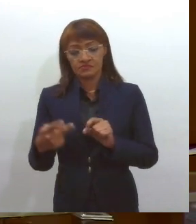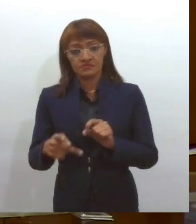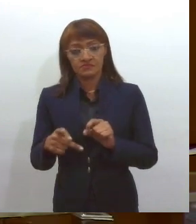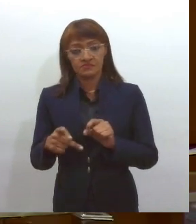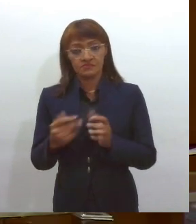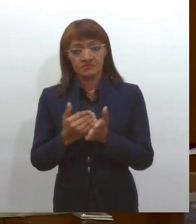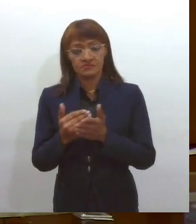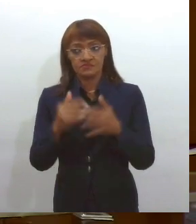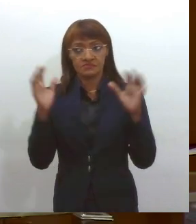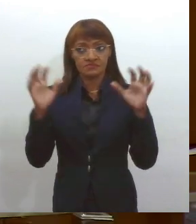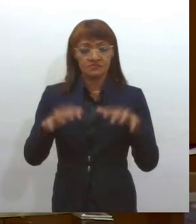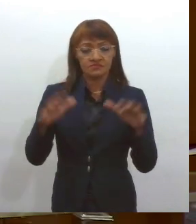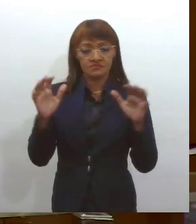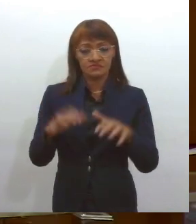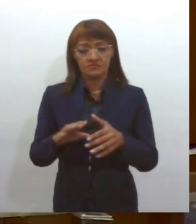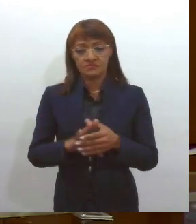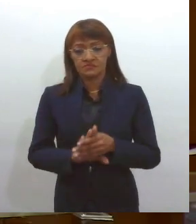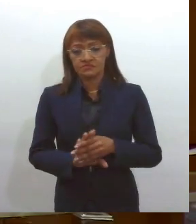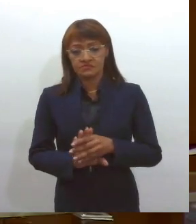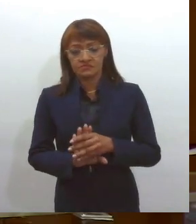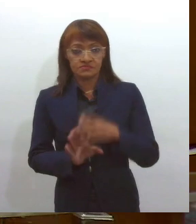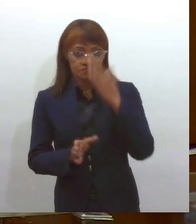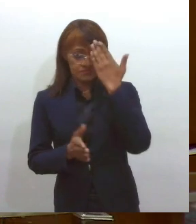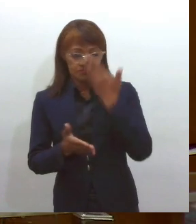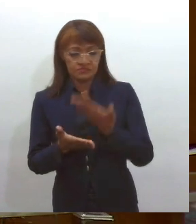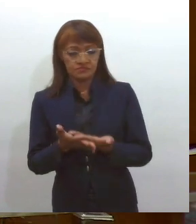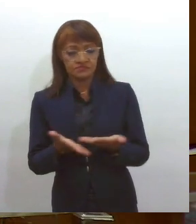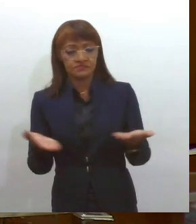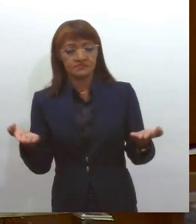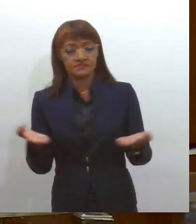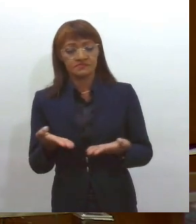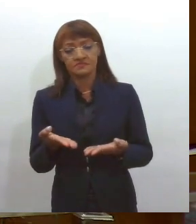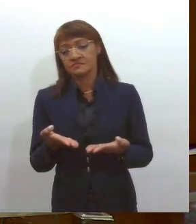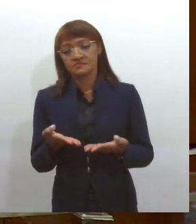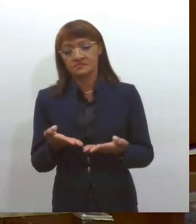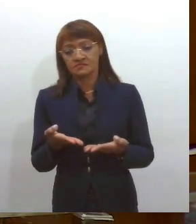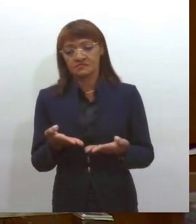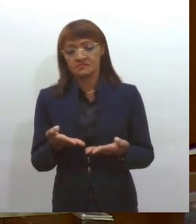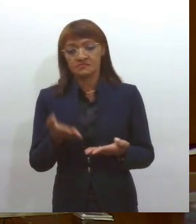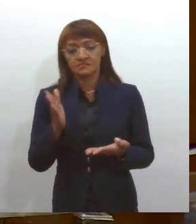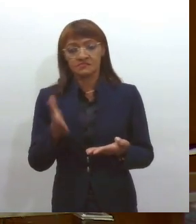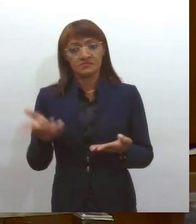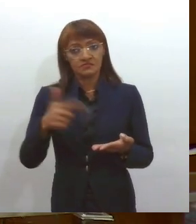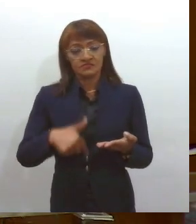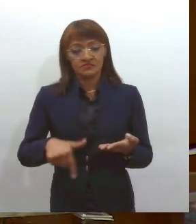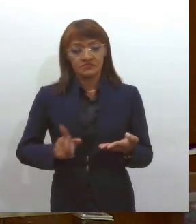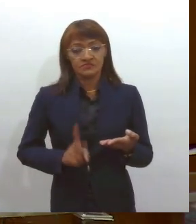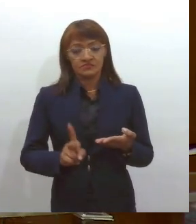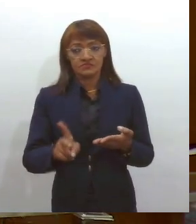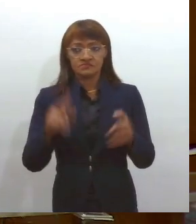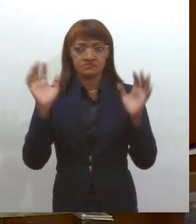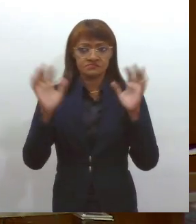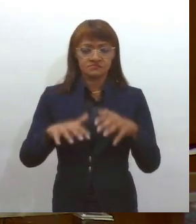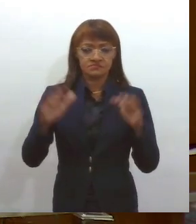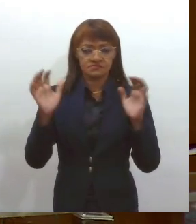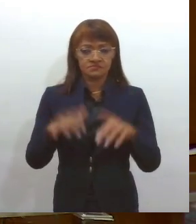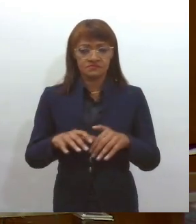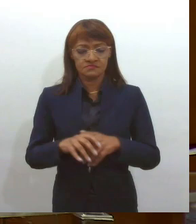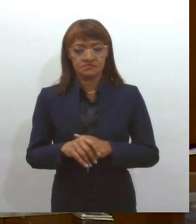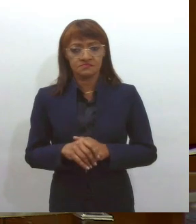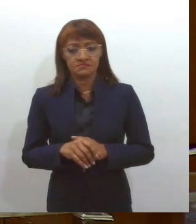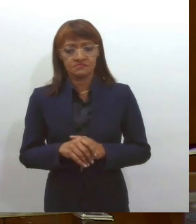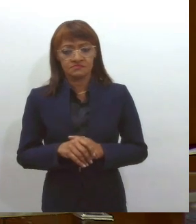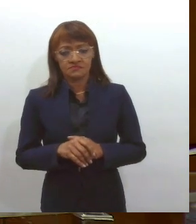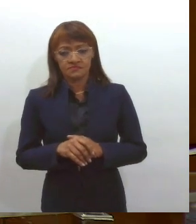que agora é que vai intensificar mais ainda chuvas então falamos ontem com o antes que é o presidente diretor do Dr